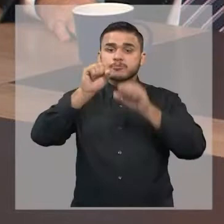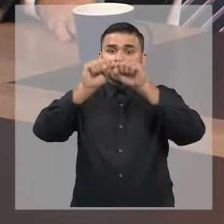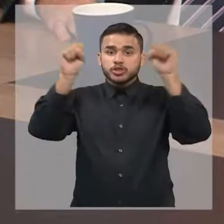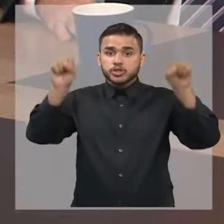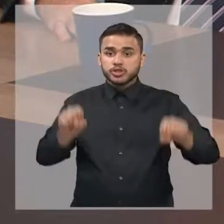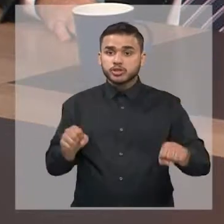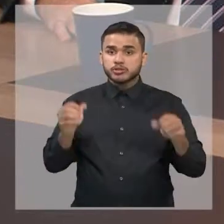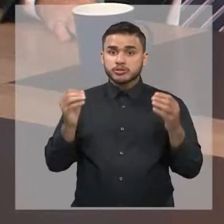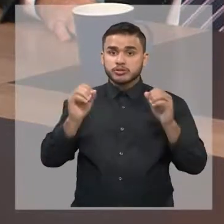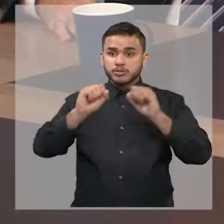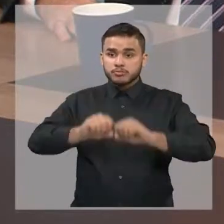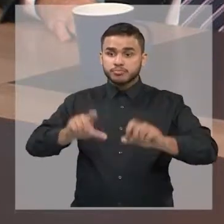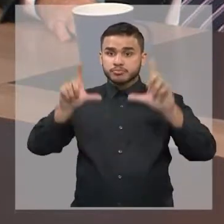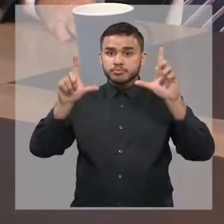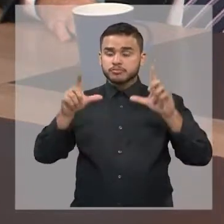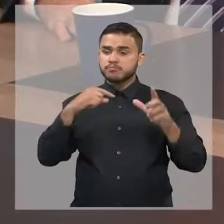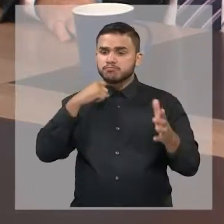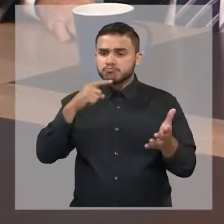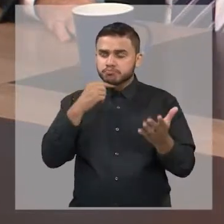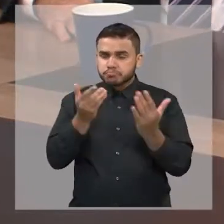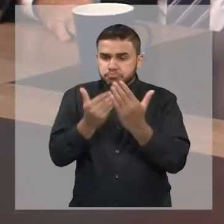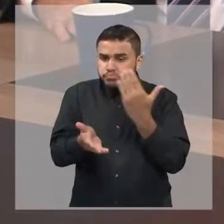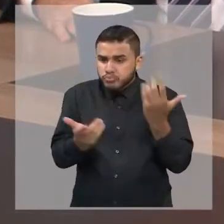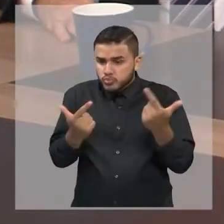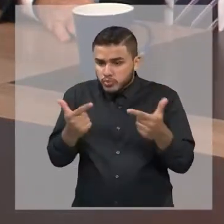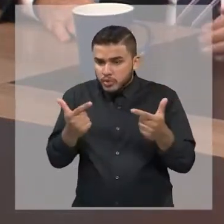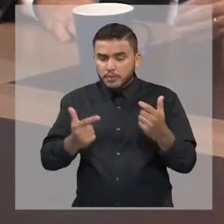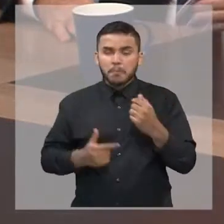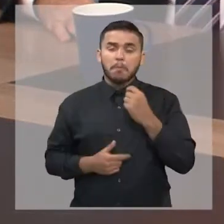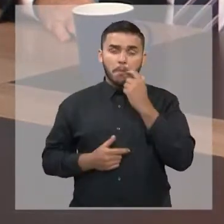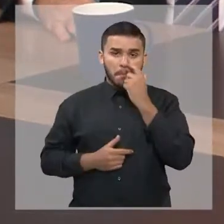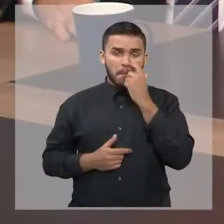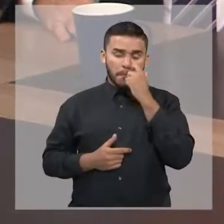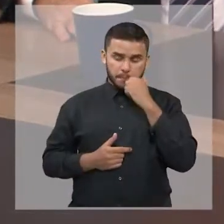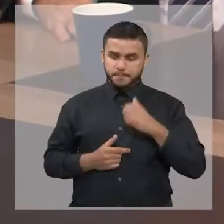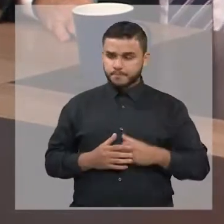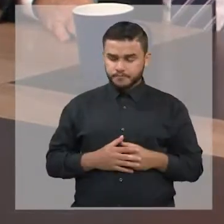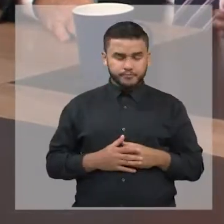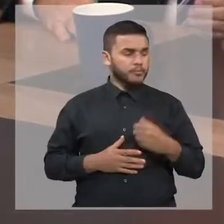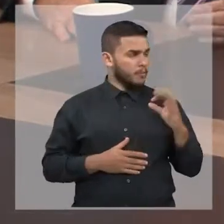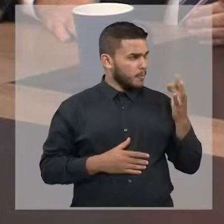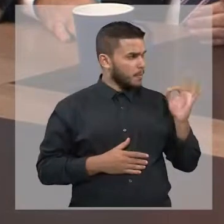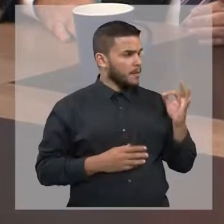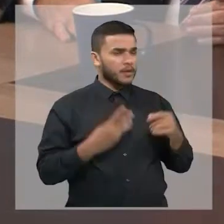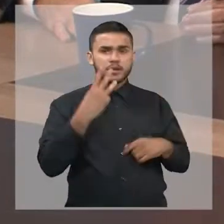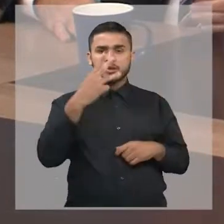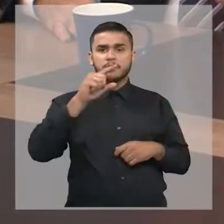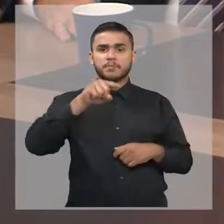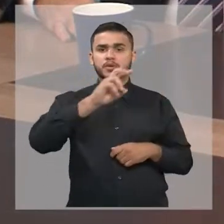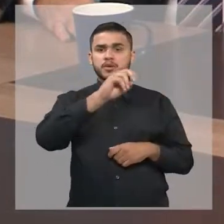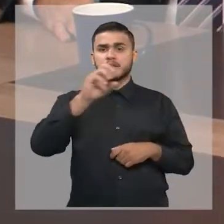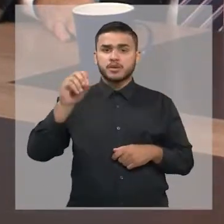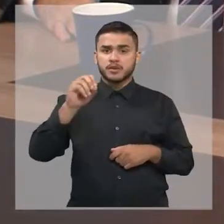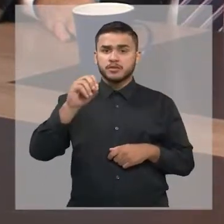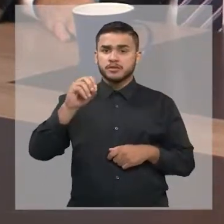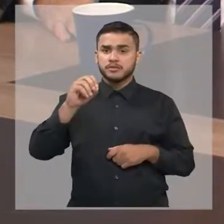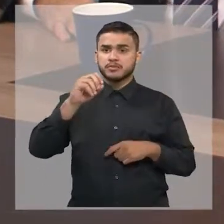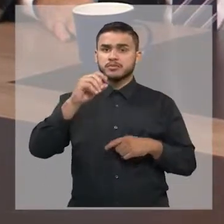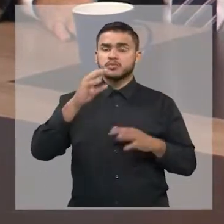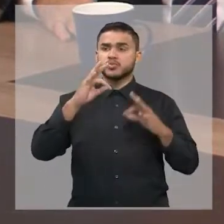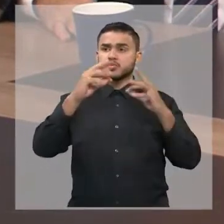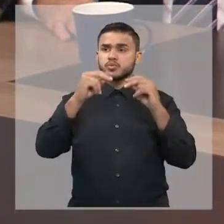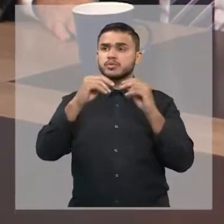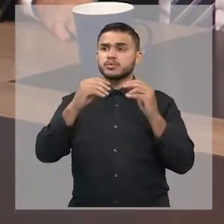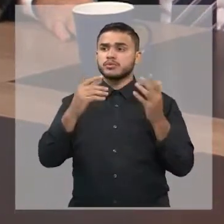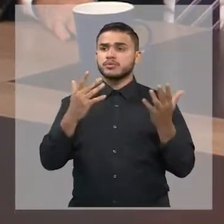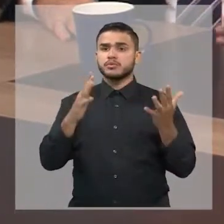para pegar a bolsa já não existia mais. Pois e houve um corte de 3.500 bolsas e agora recuaram 1.700 porque tinha mestrado, doutorado,